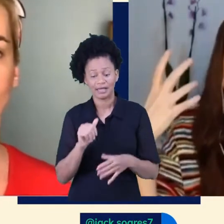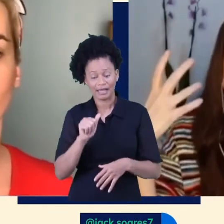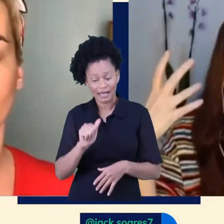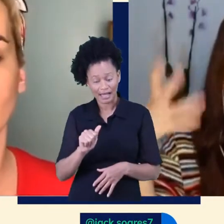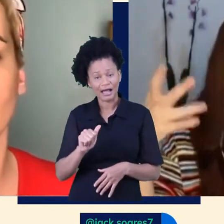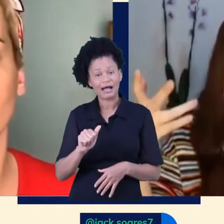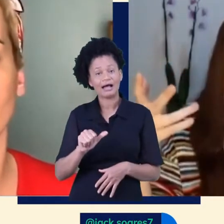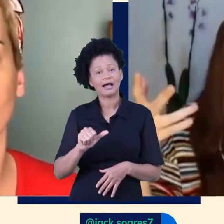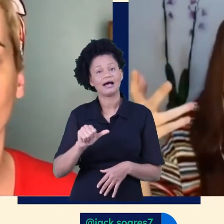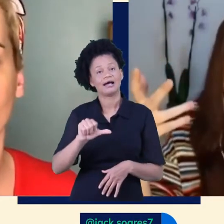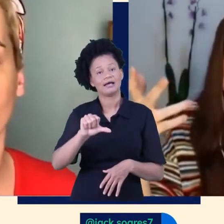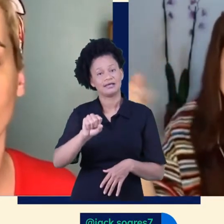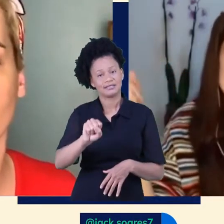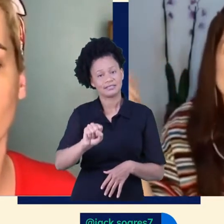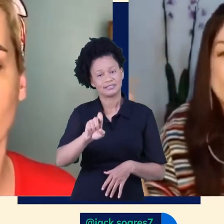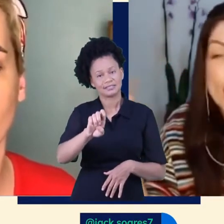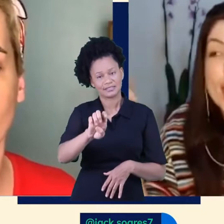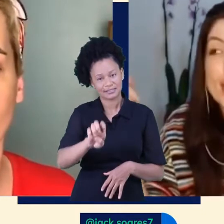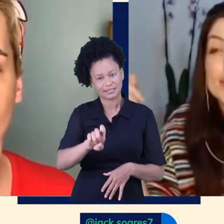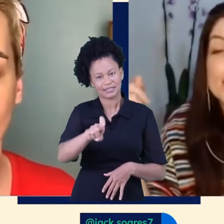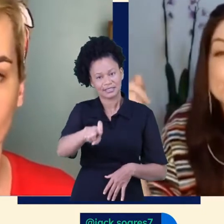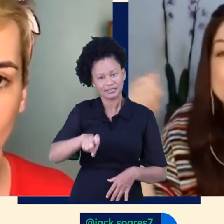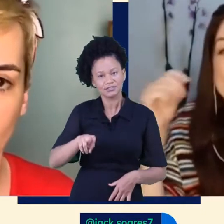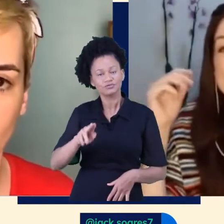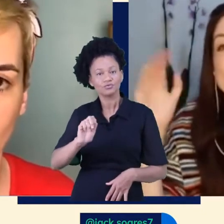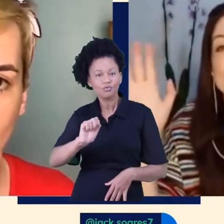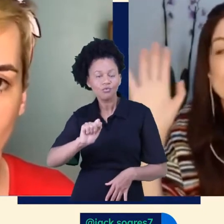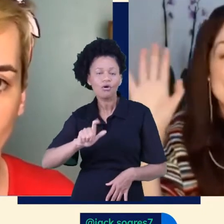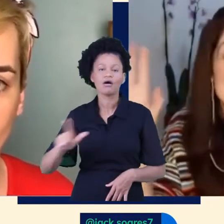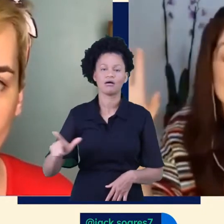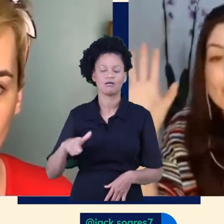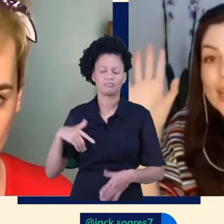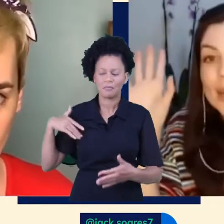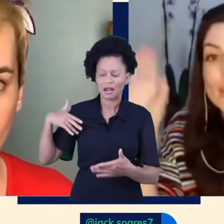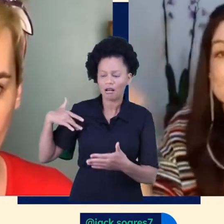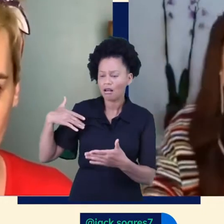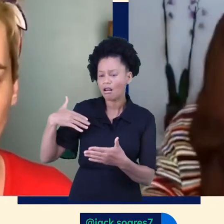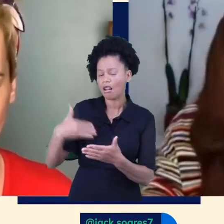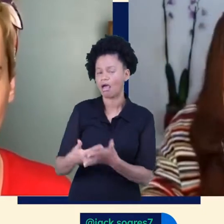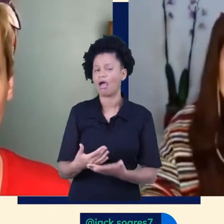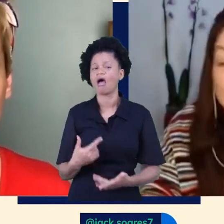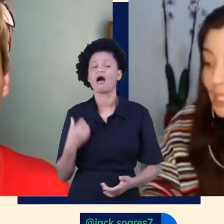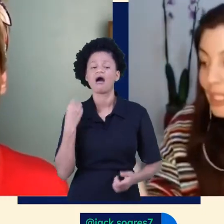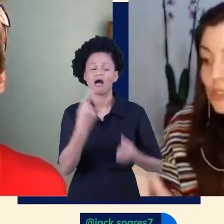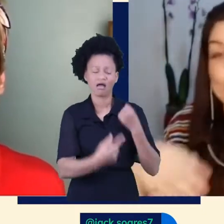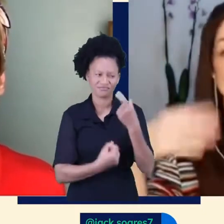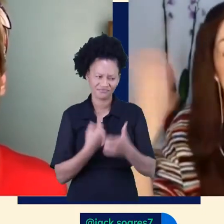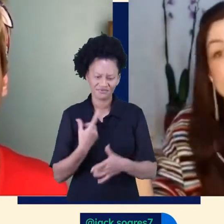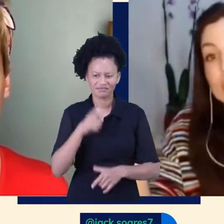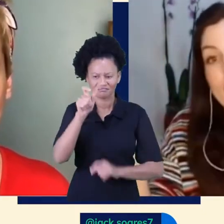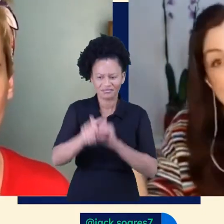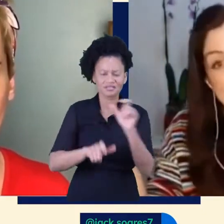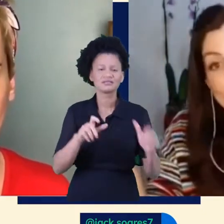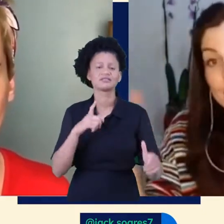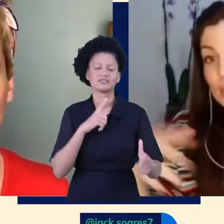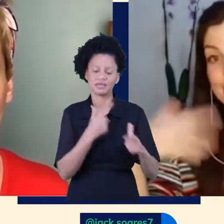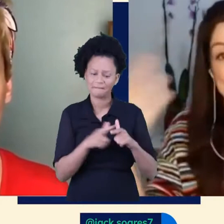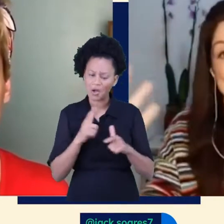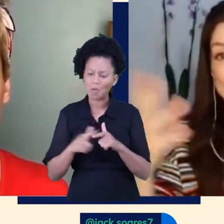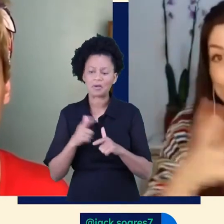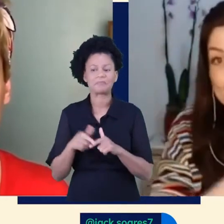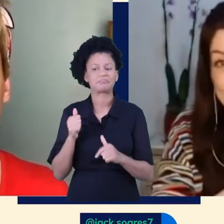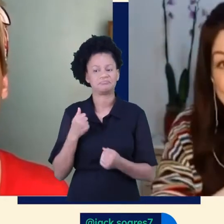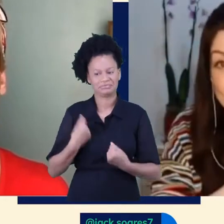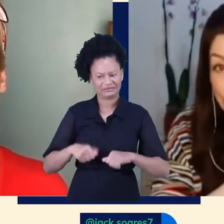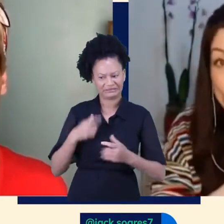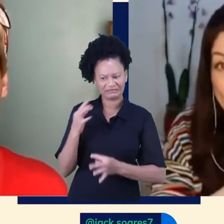elas, durante muito tempo, até se falou, às vezes são pessoas que têm algum problema, precisa fazer terapia, sofreu algum trauma, mas hoje a